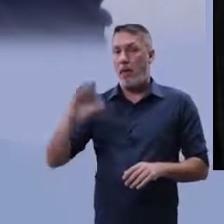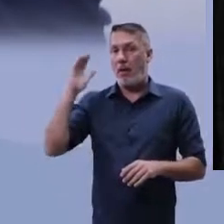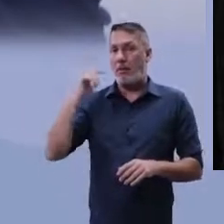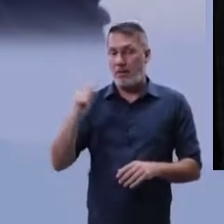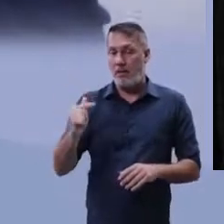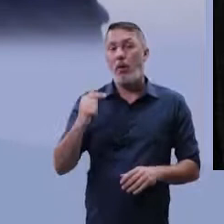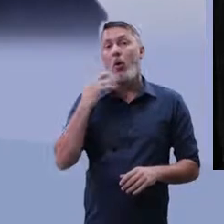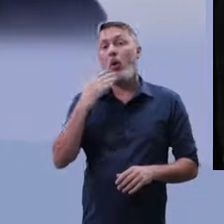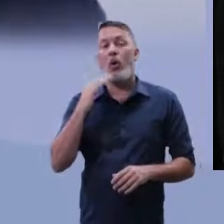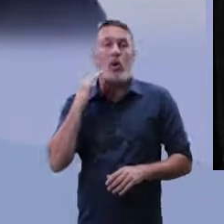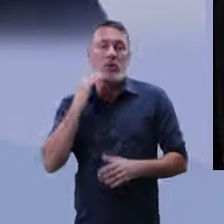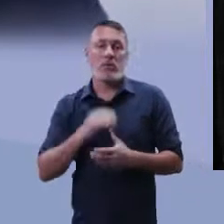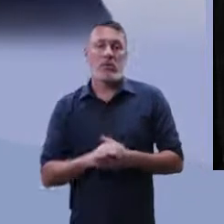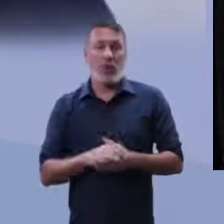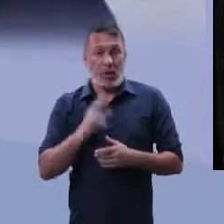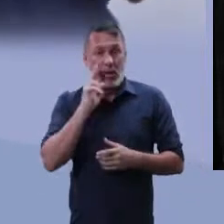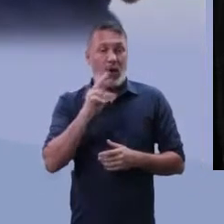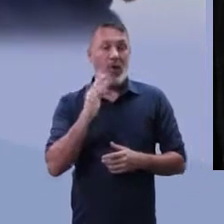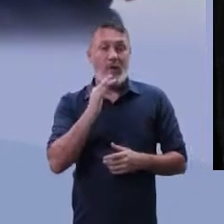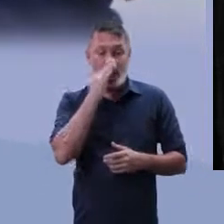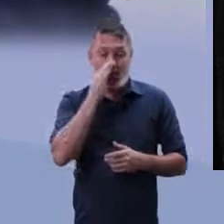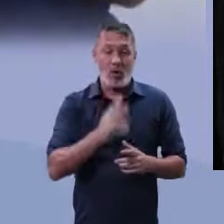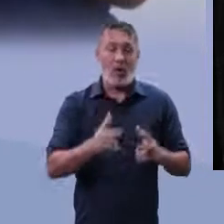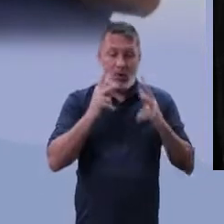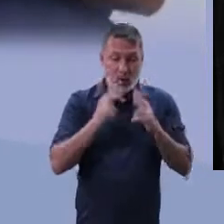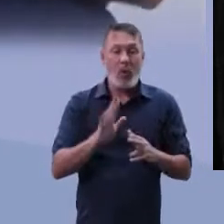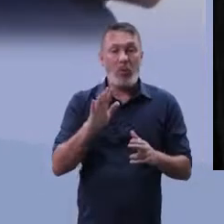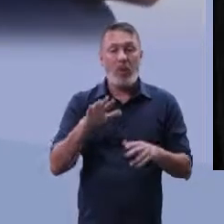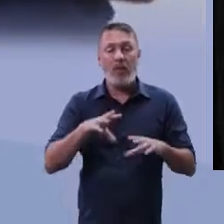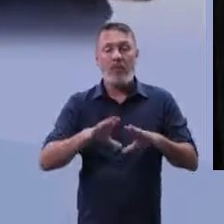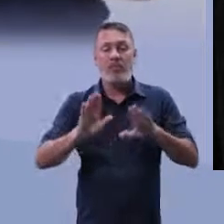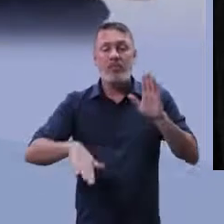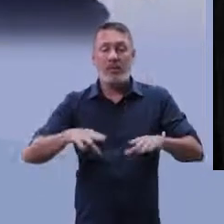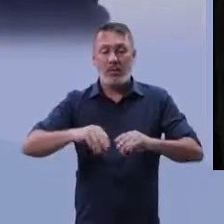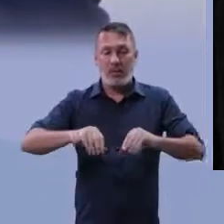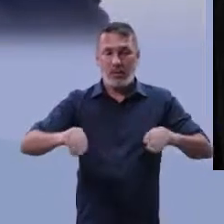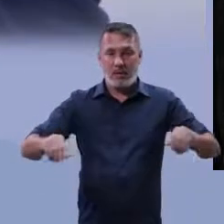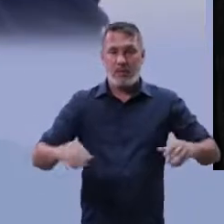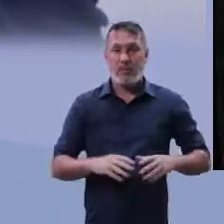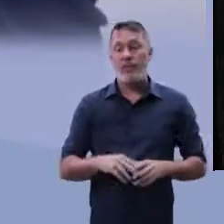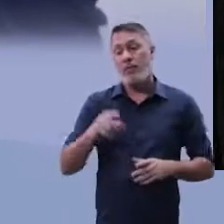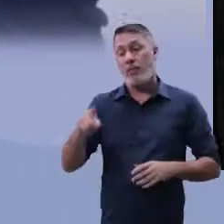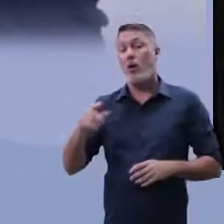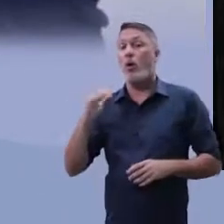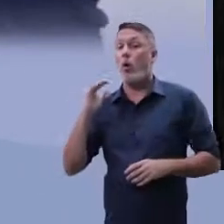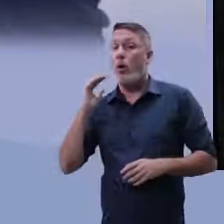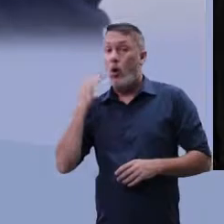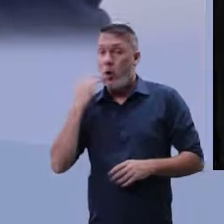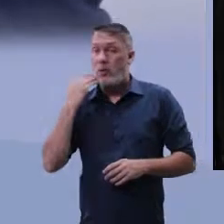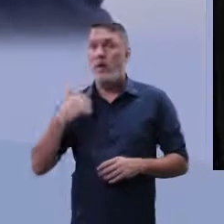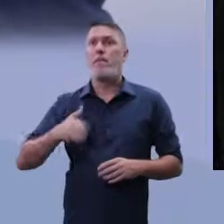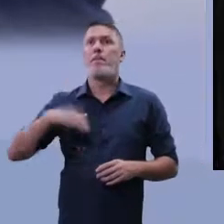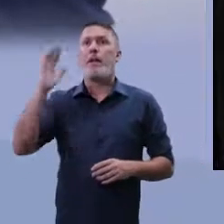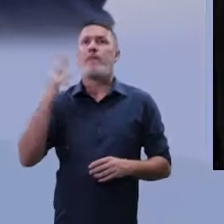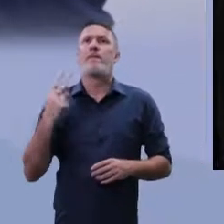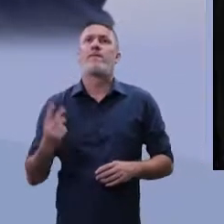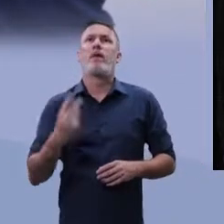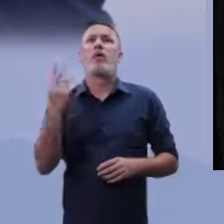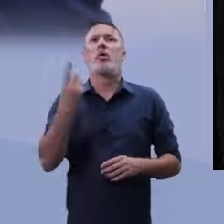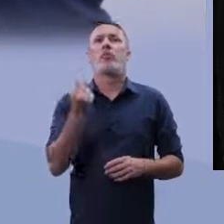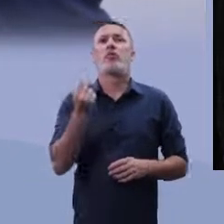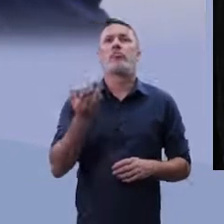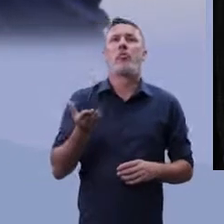seja, pH maior que 7, a flor é rosa. Olha que lindo. Considere que a hidrangeia cor-de-rosa